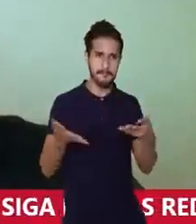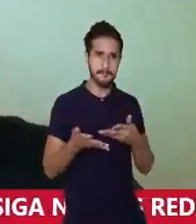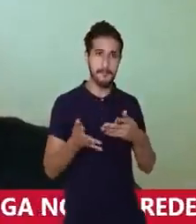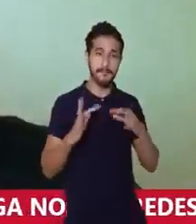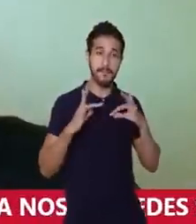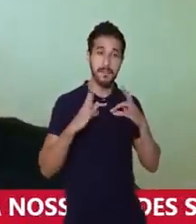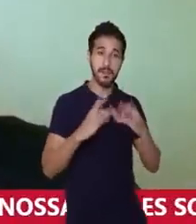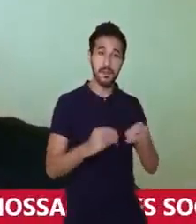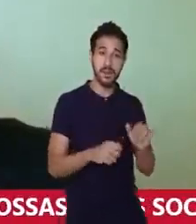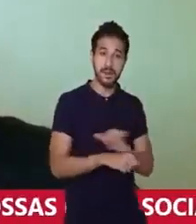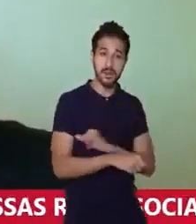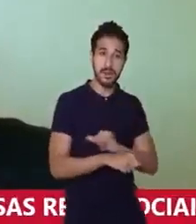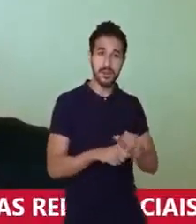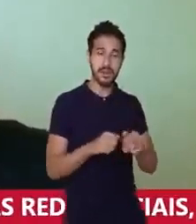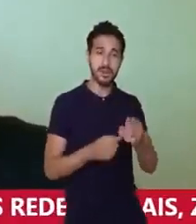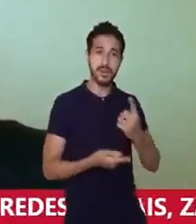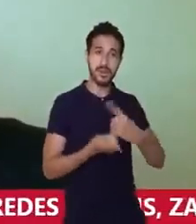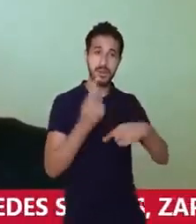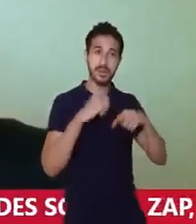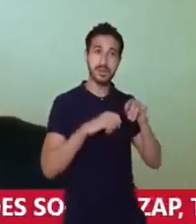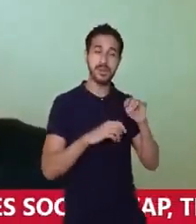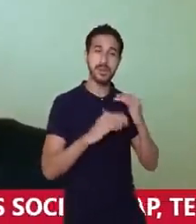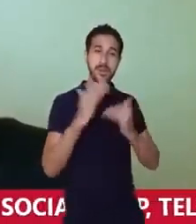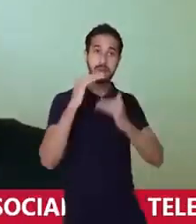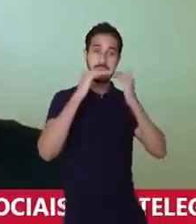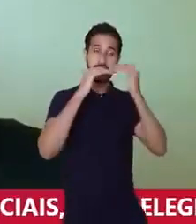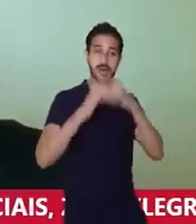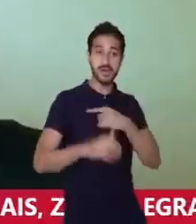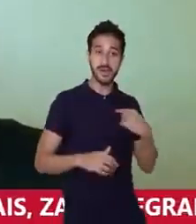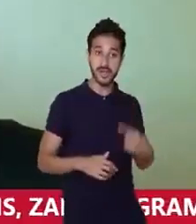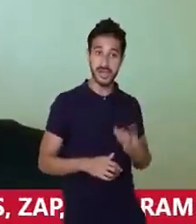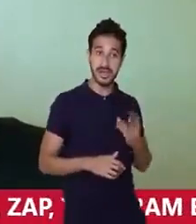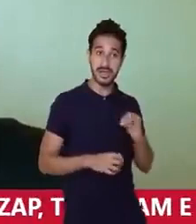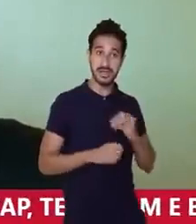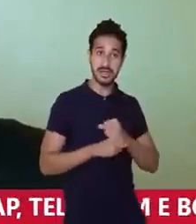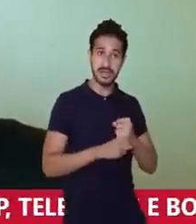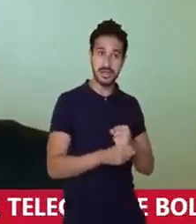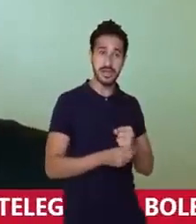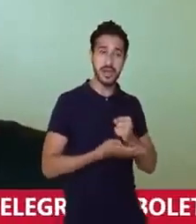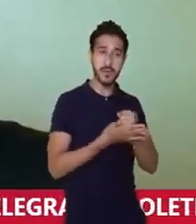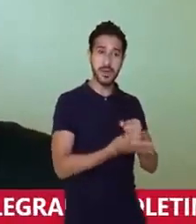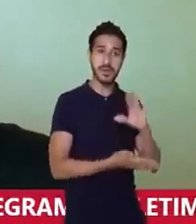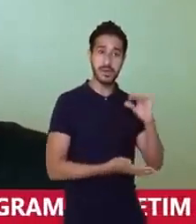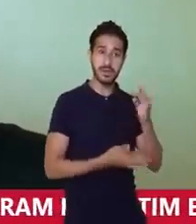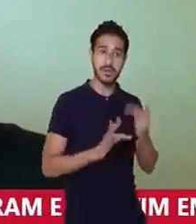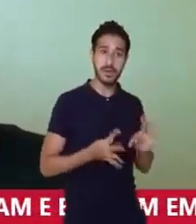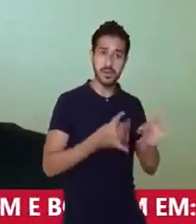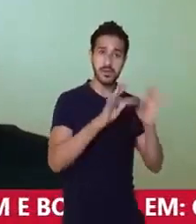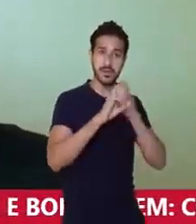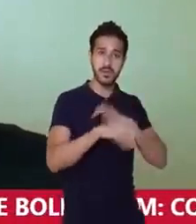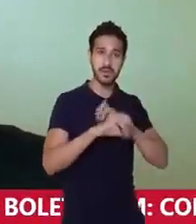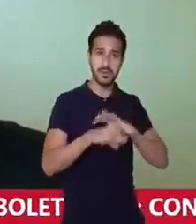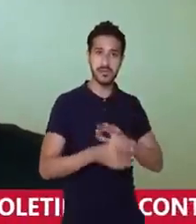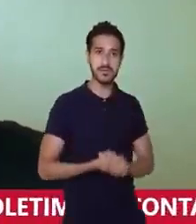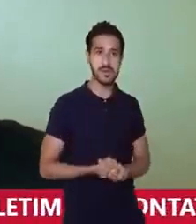que toda a estratégia de crescimento da China, em 30 anos, foi apostar ciência, tecnologia e